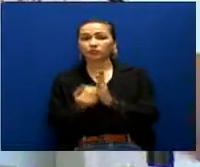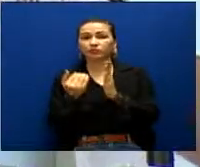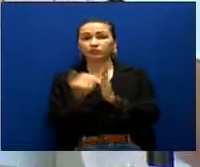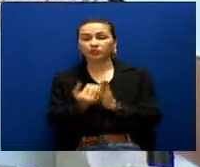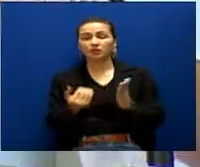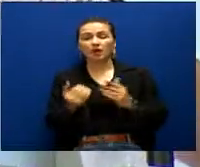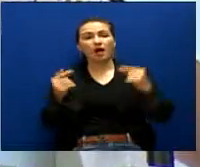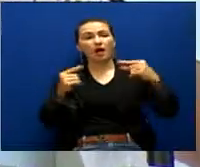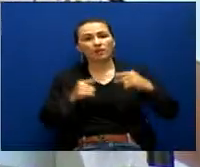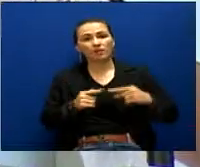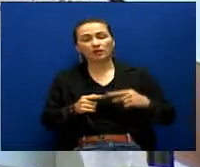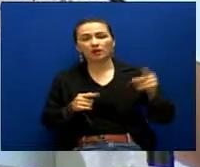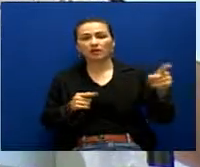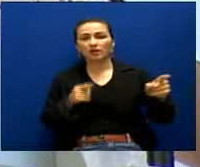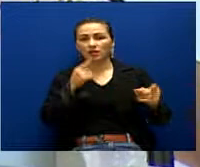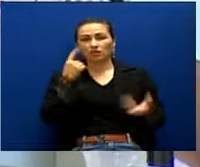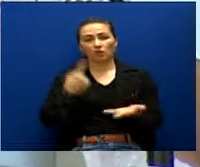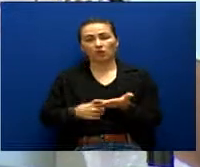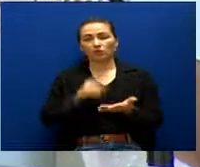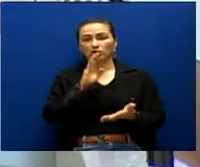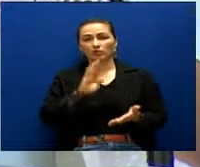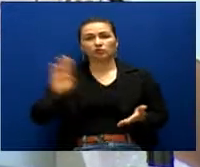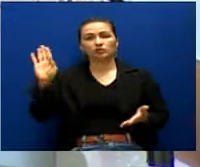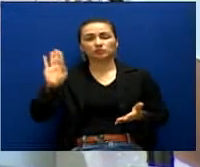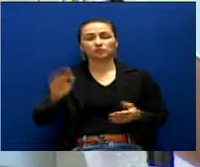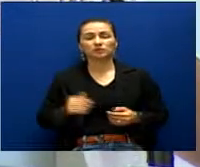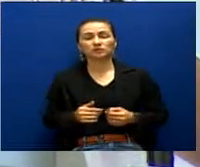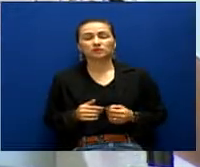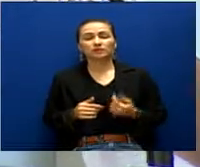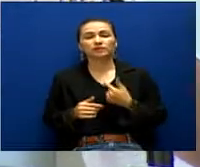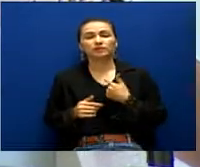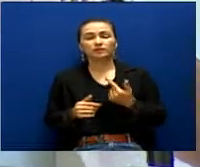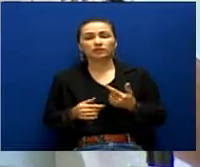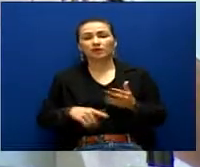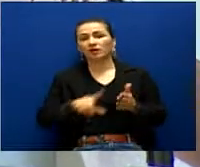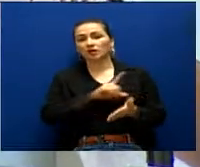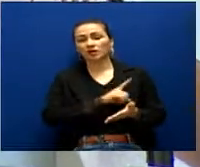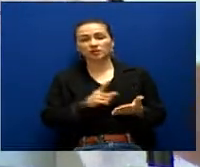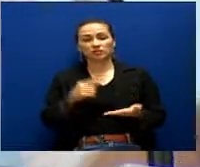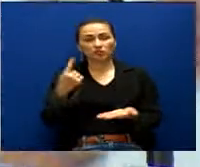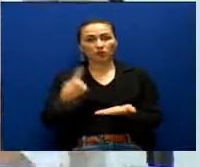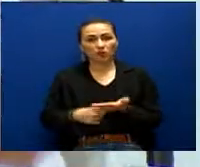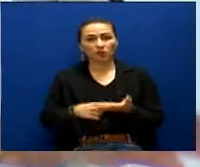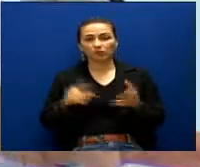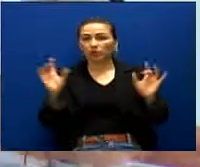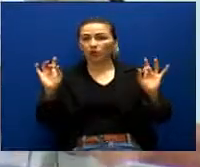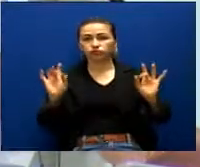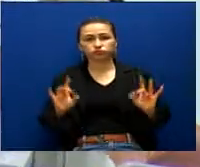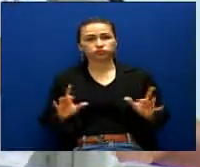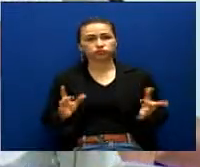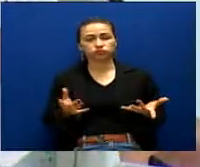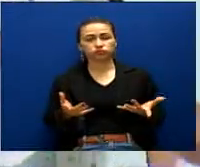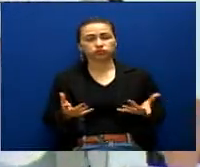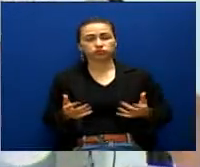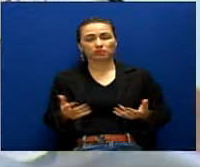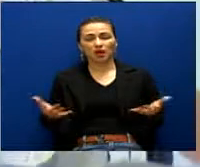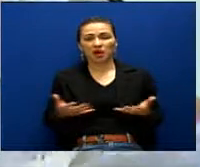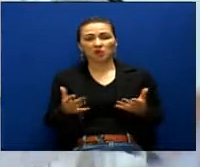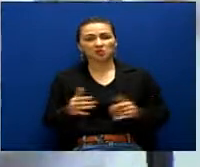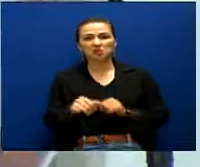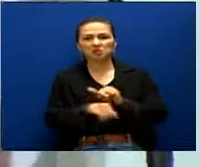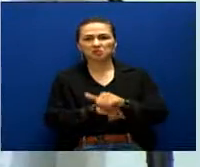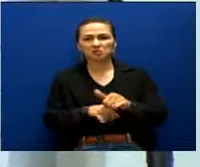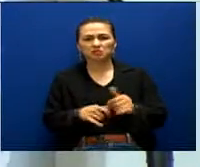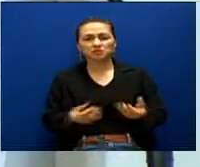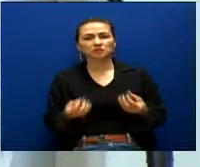que o prefeito em exercício consiga cumprir o que ele se comprometeu no período eleitoral. Então, os vereadores e vereadoras